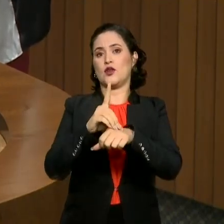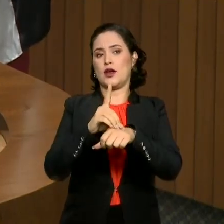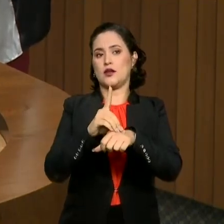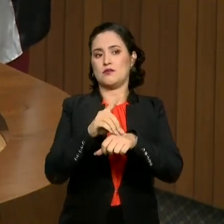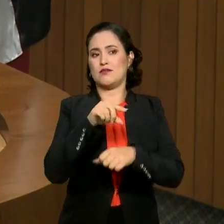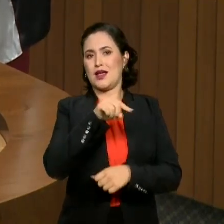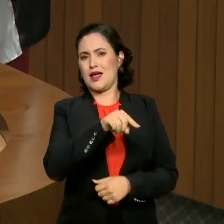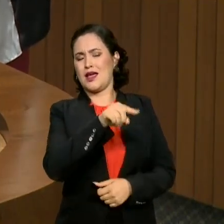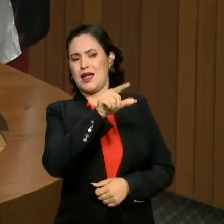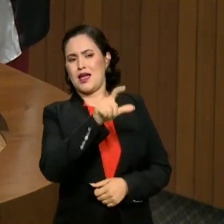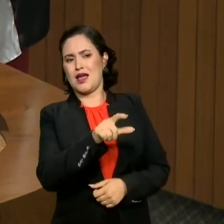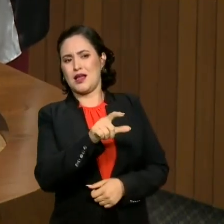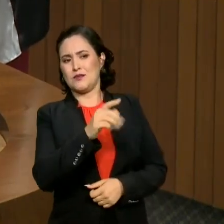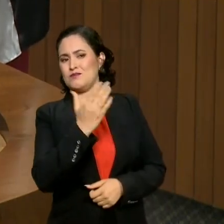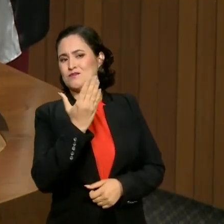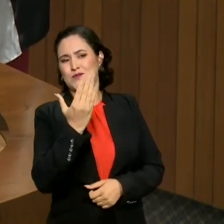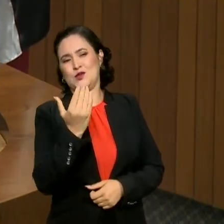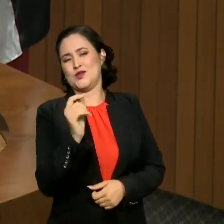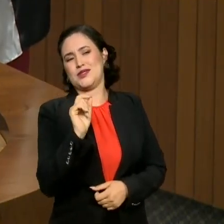tem currículo,